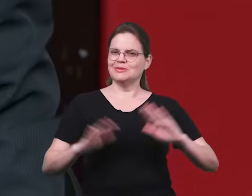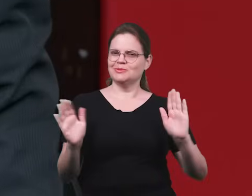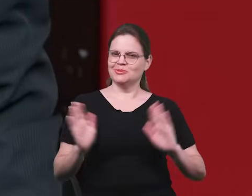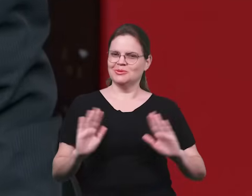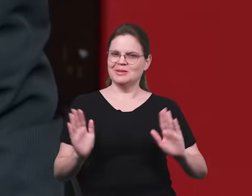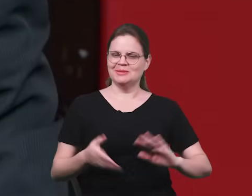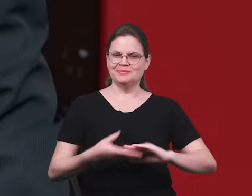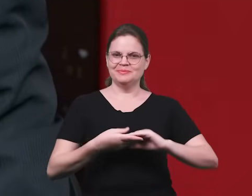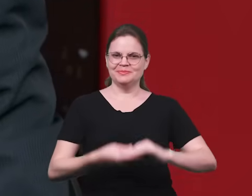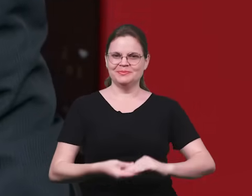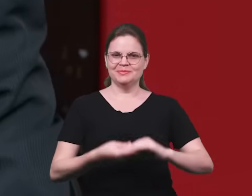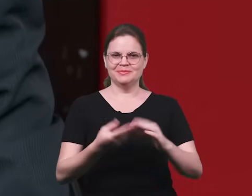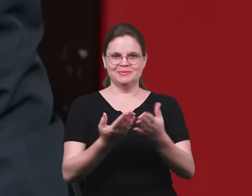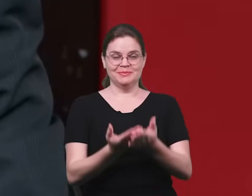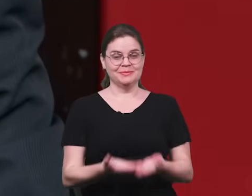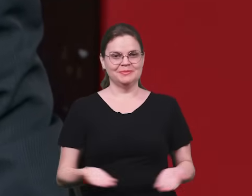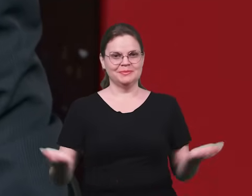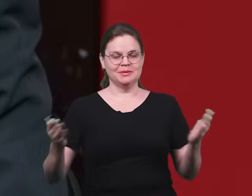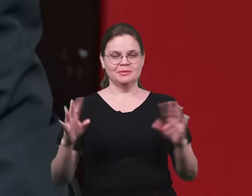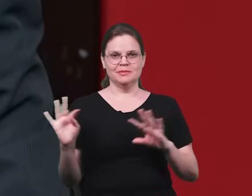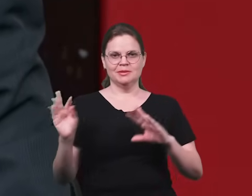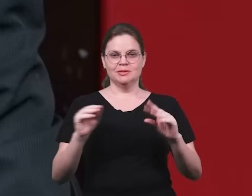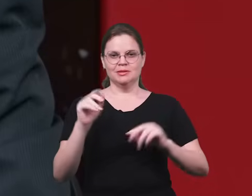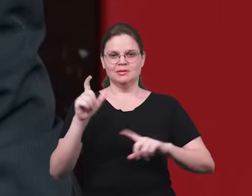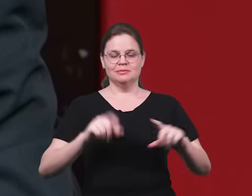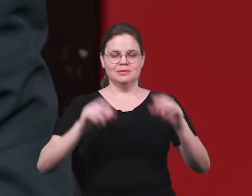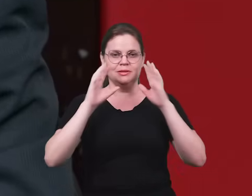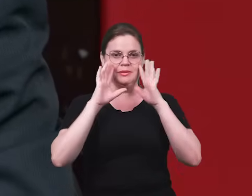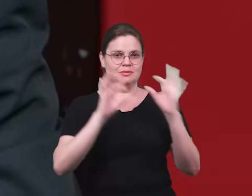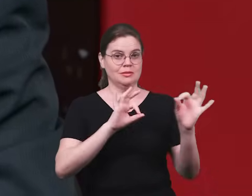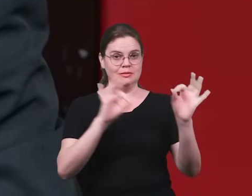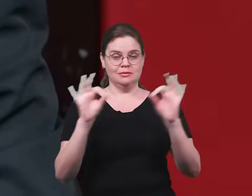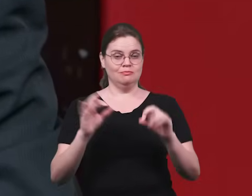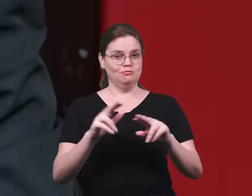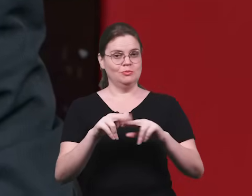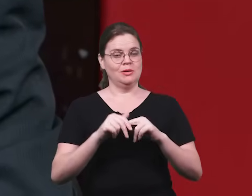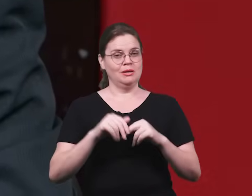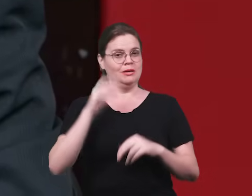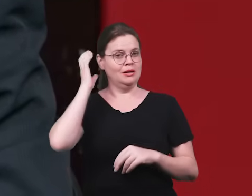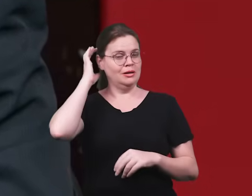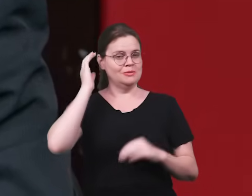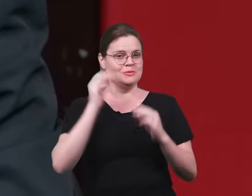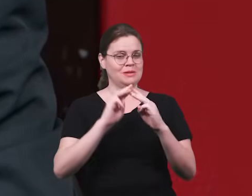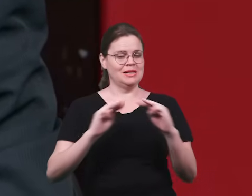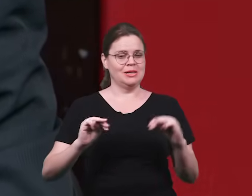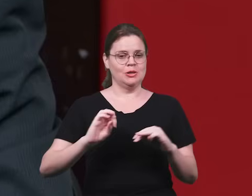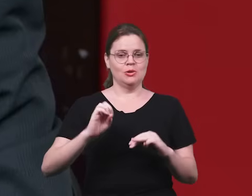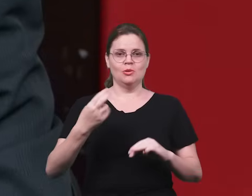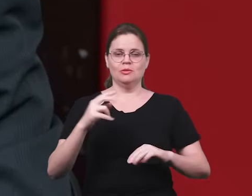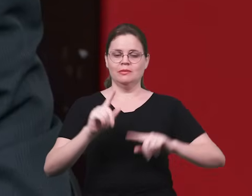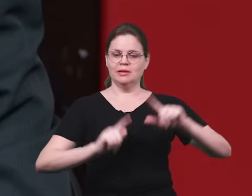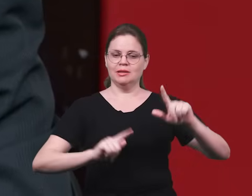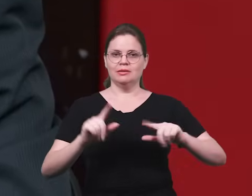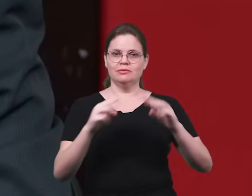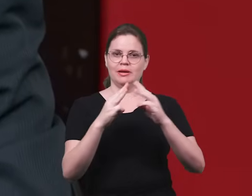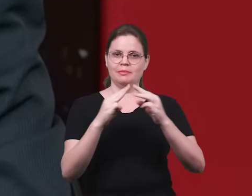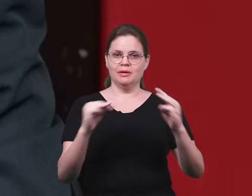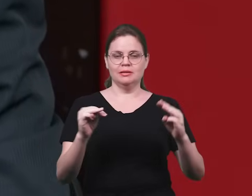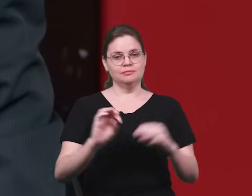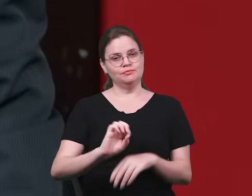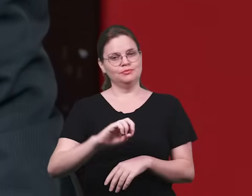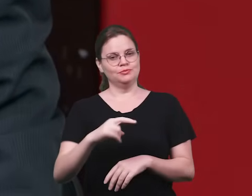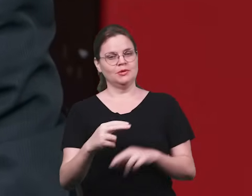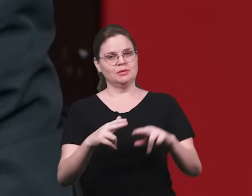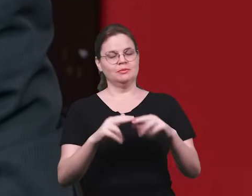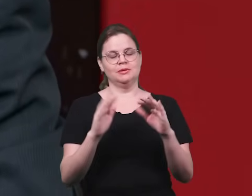Olá, eu quero saudar você que nos acompanha, seja pela Rádio Manaim, pela TV Manaim, também pelo canal oficial da